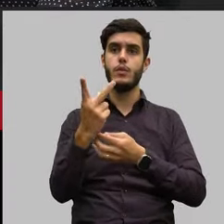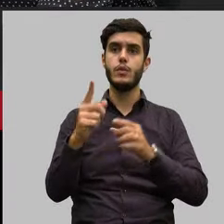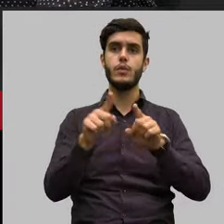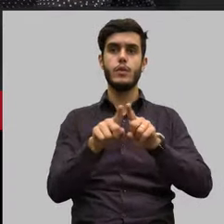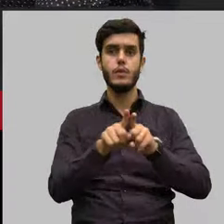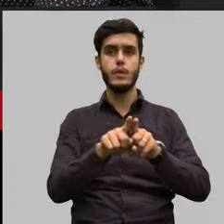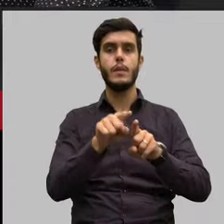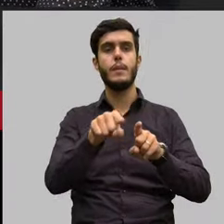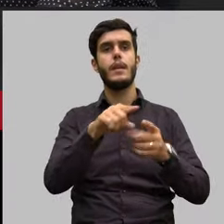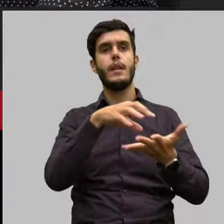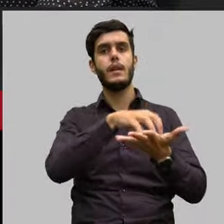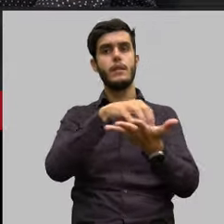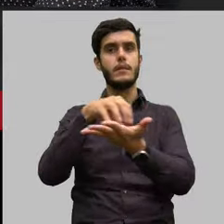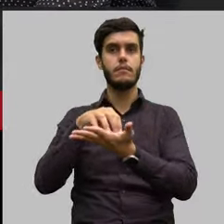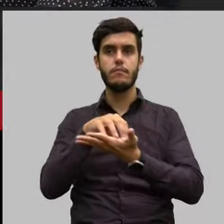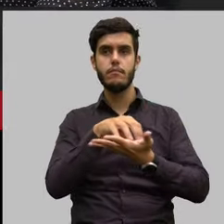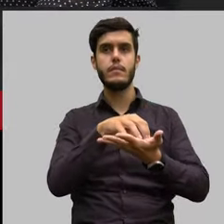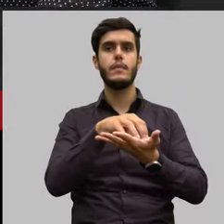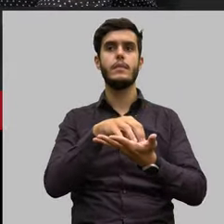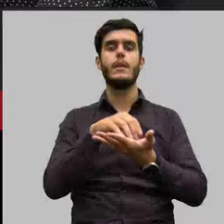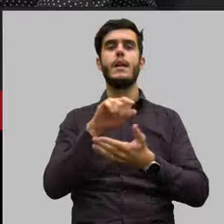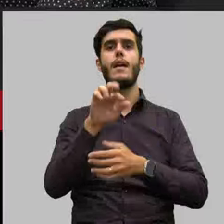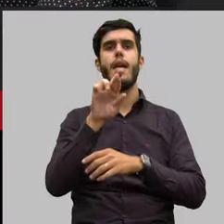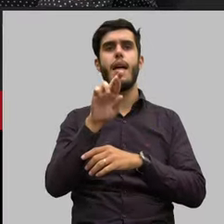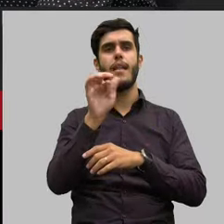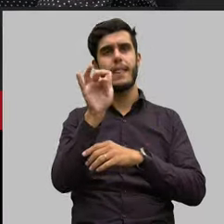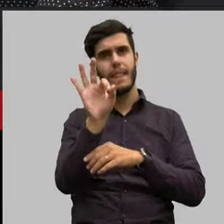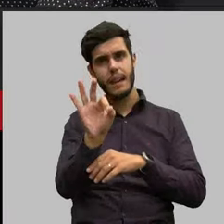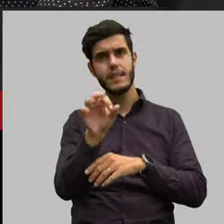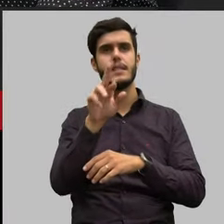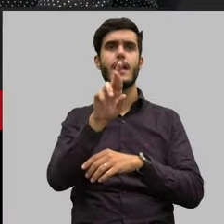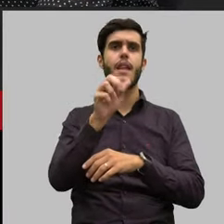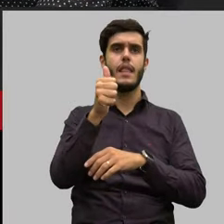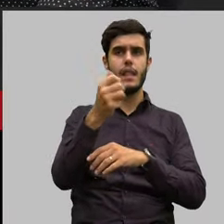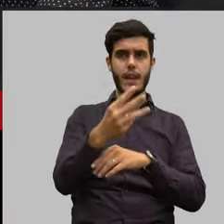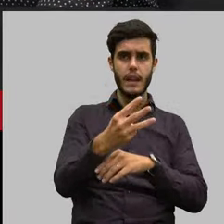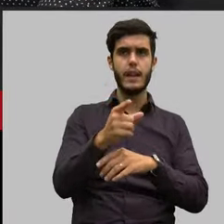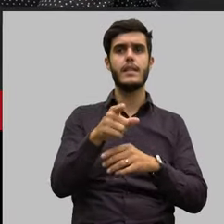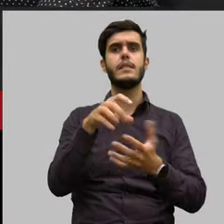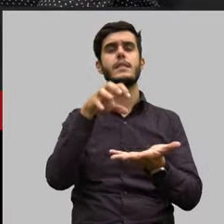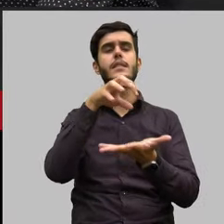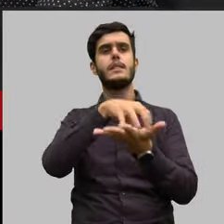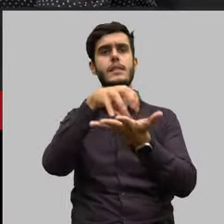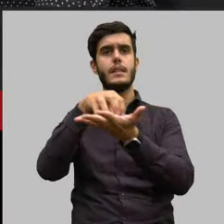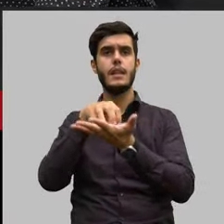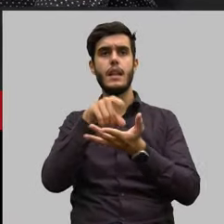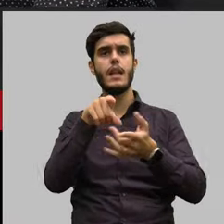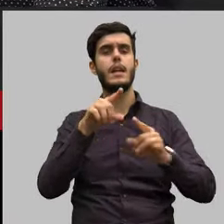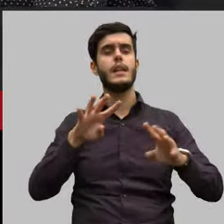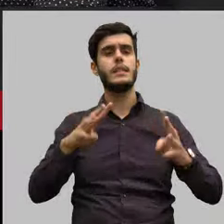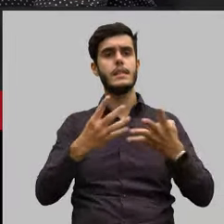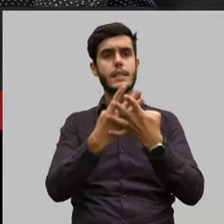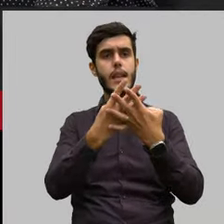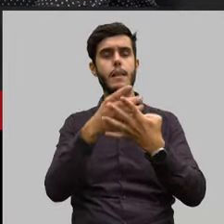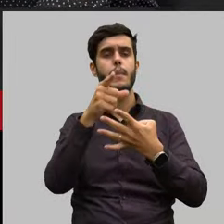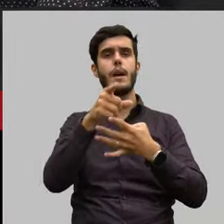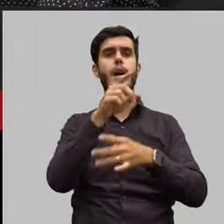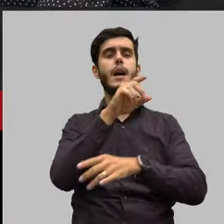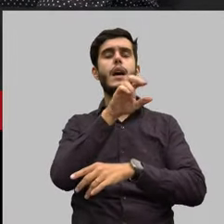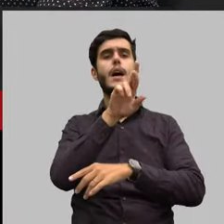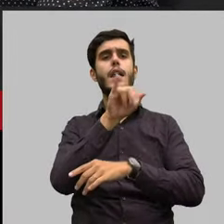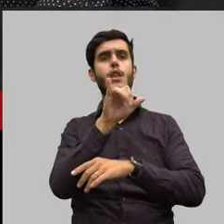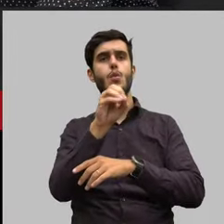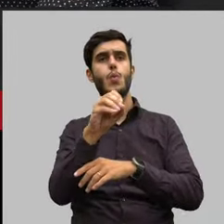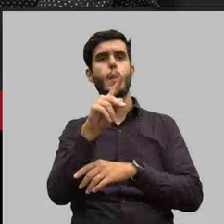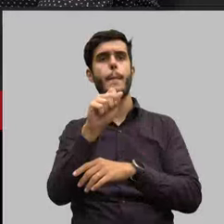da R10 da dutora da R10 R3 que interliga o sistema do Rio das Velhas e Rio Paraopeba e ampliação do Rio